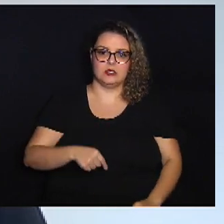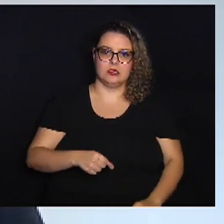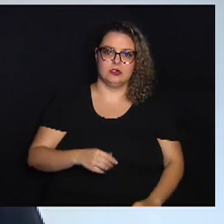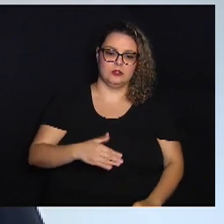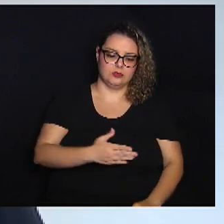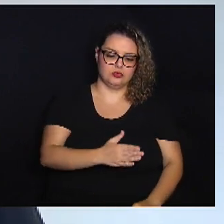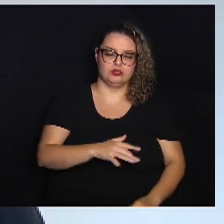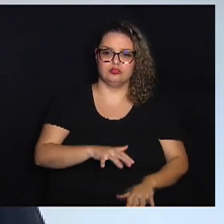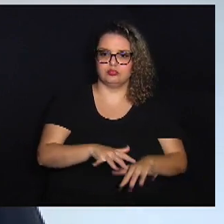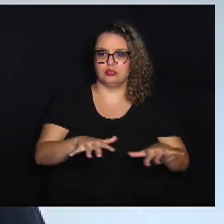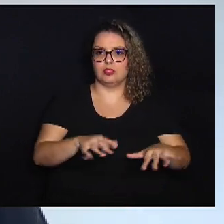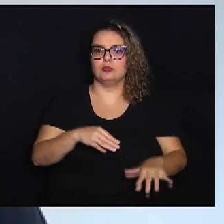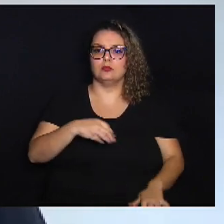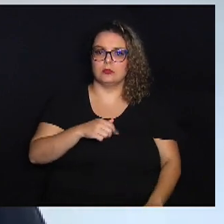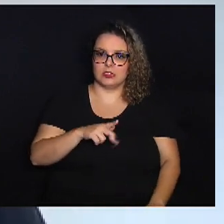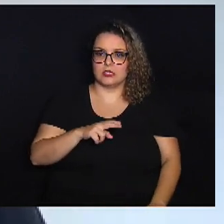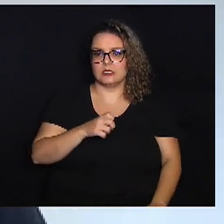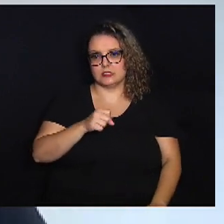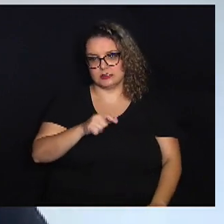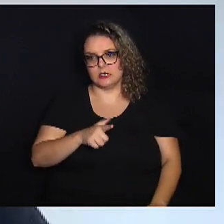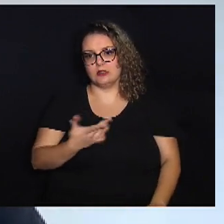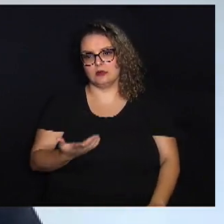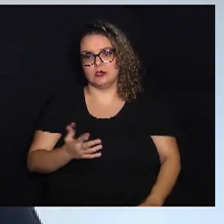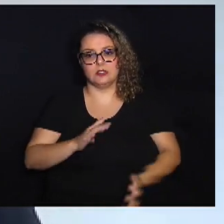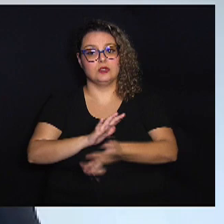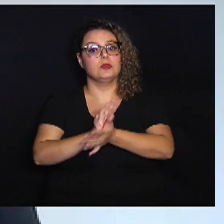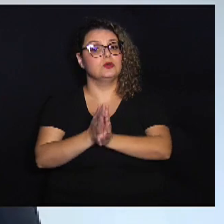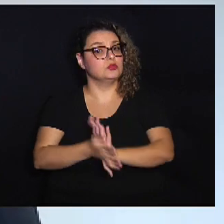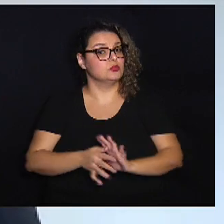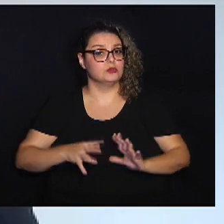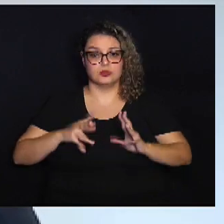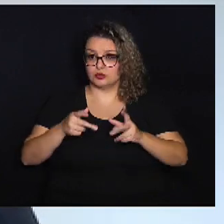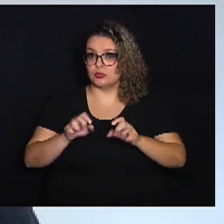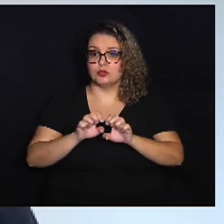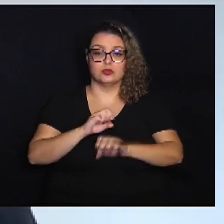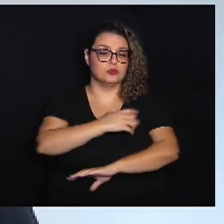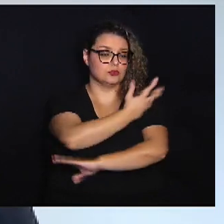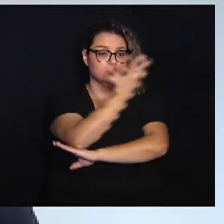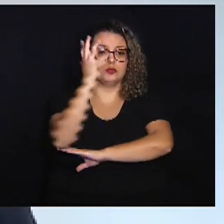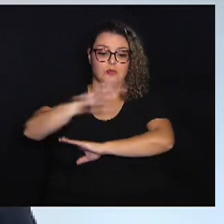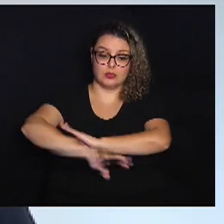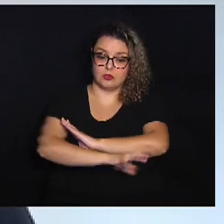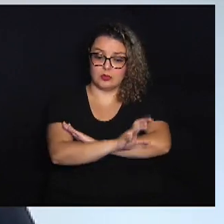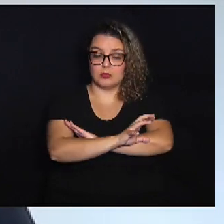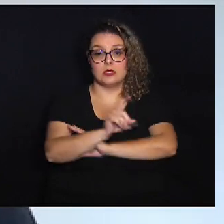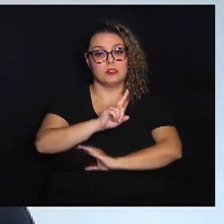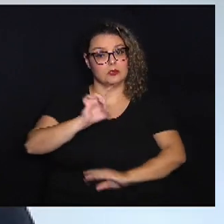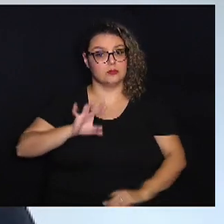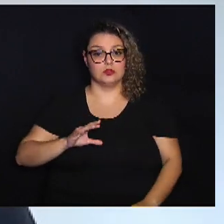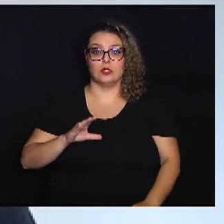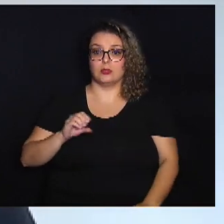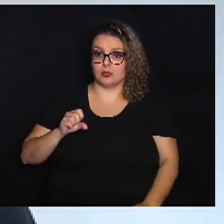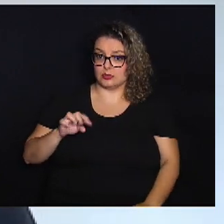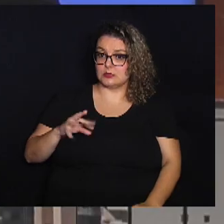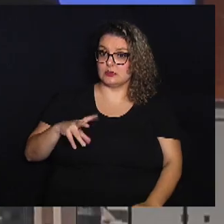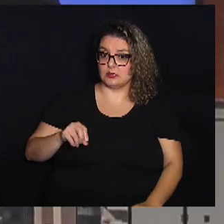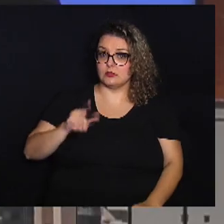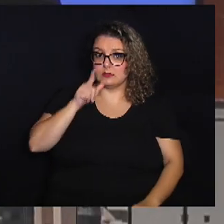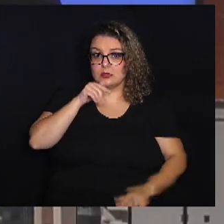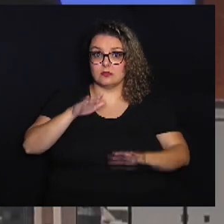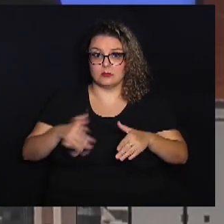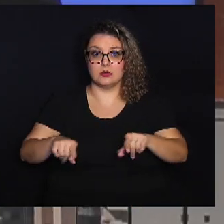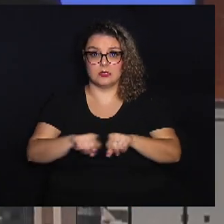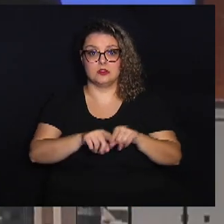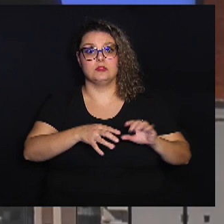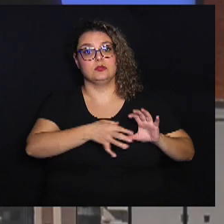nos manguezais, então a sua destruição afeta todo um ecossistema, não só costeiro, mas também marinho. É uma